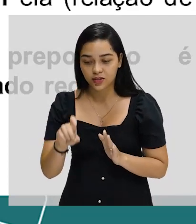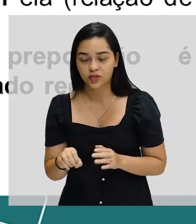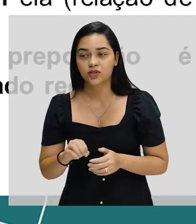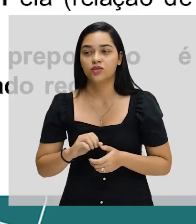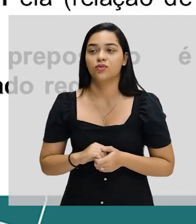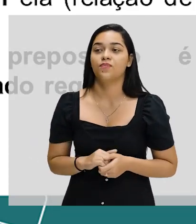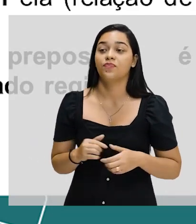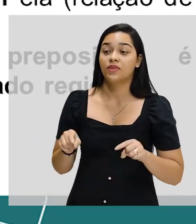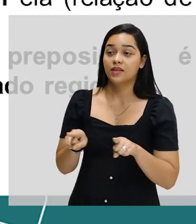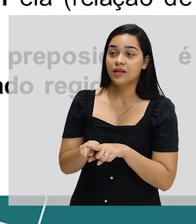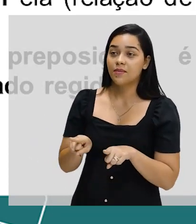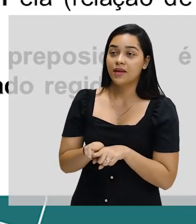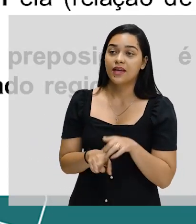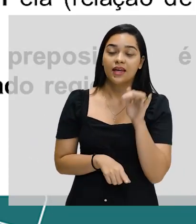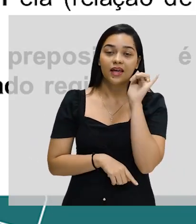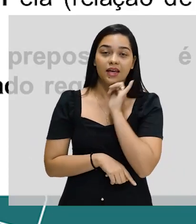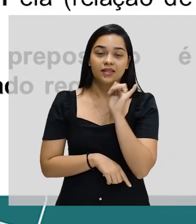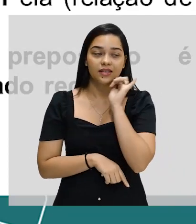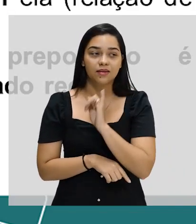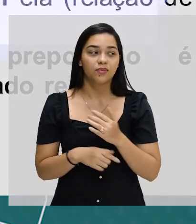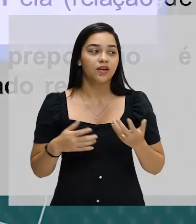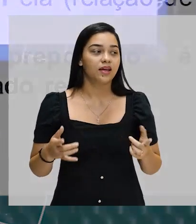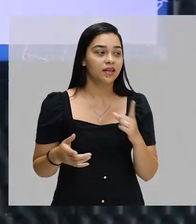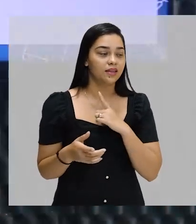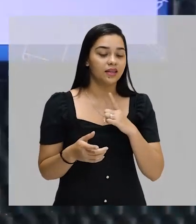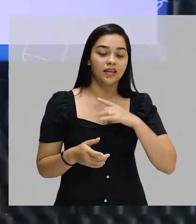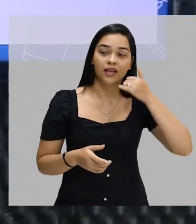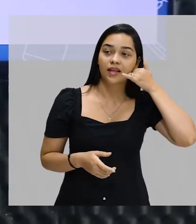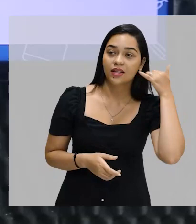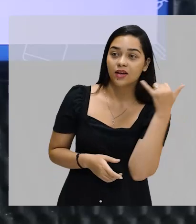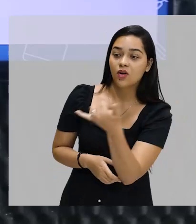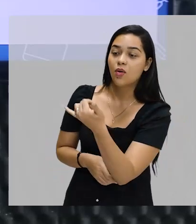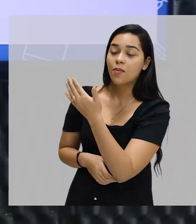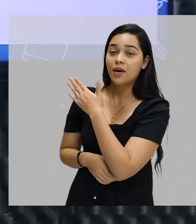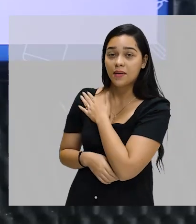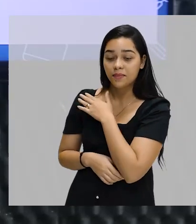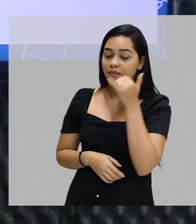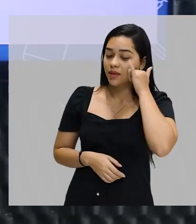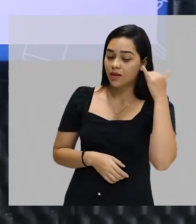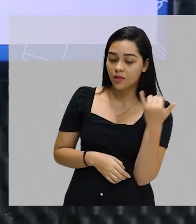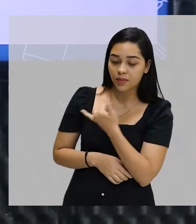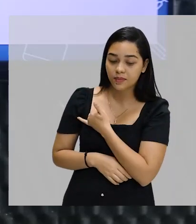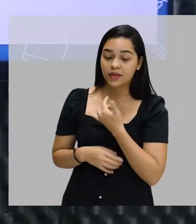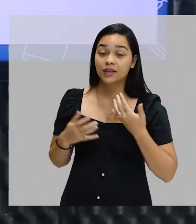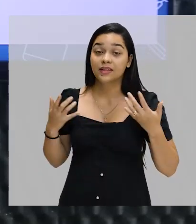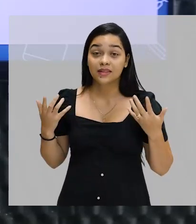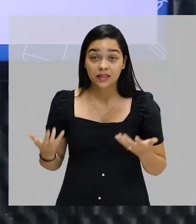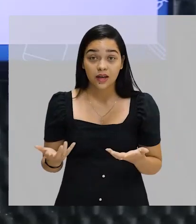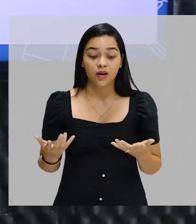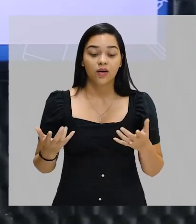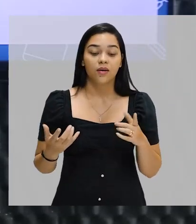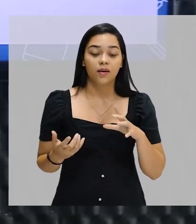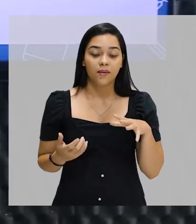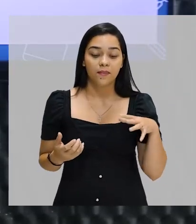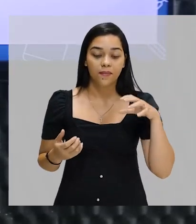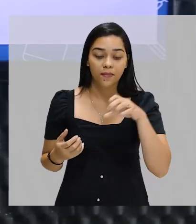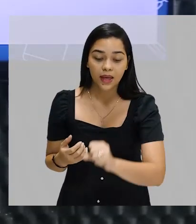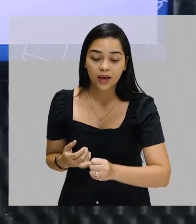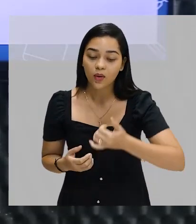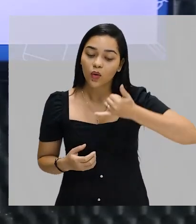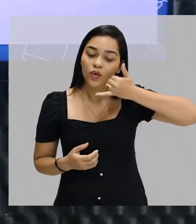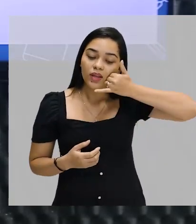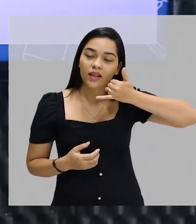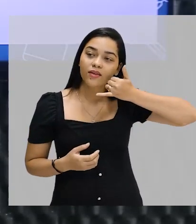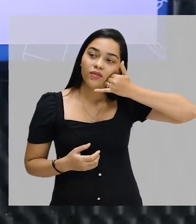bom? Então, por exemplo, ela ligou para mim. Então, pegue o